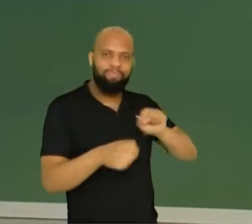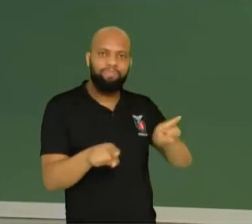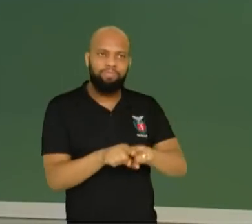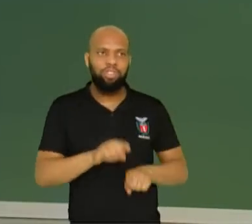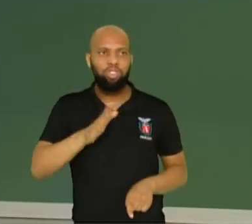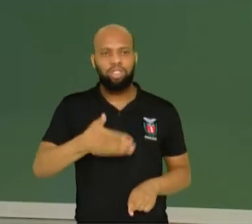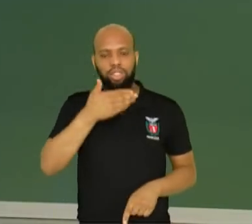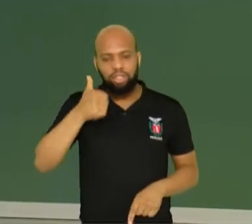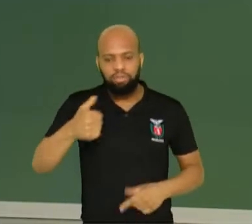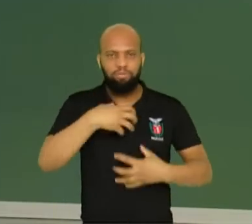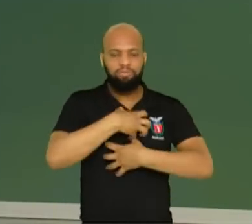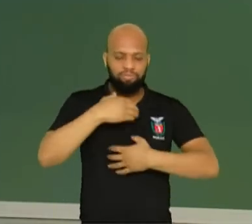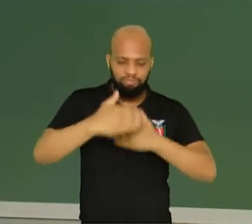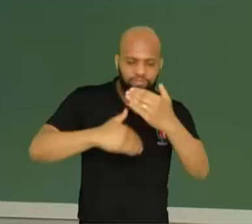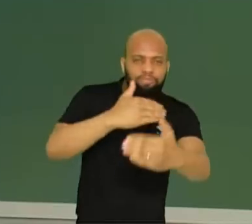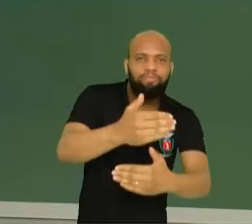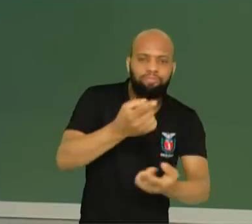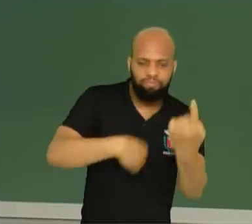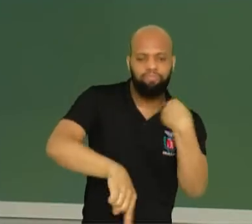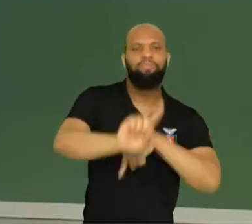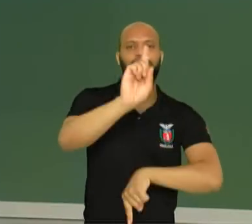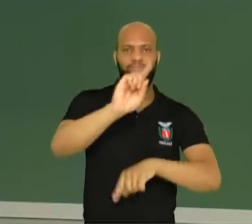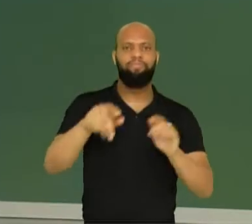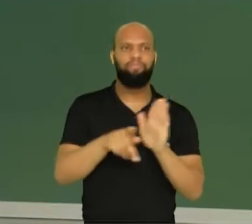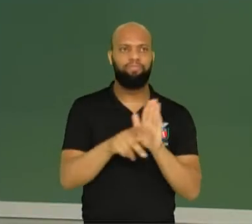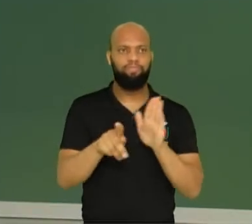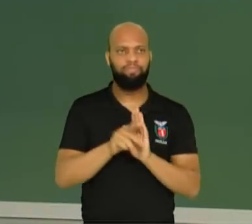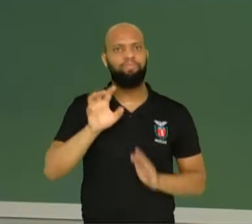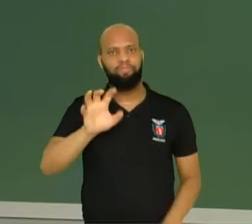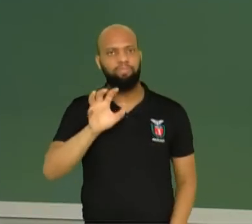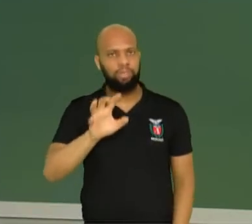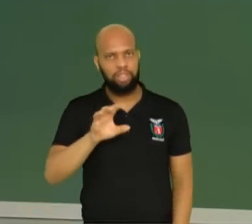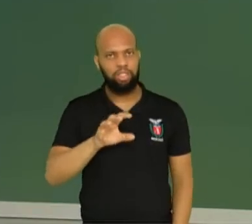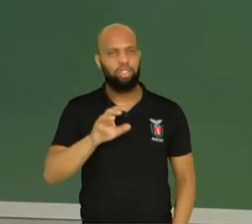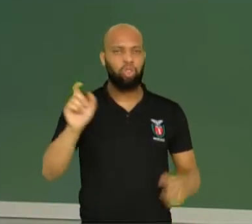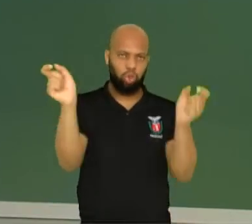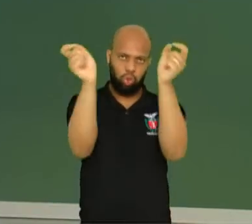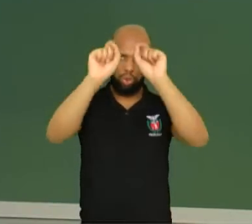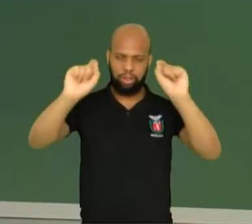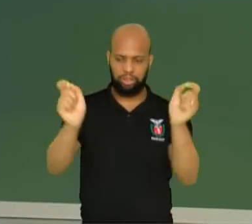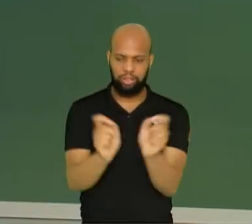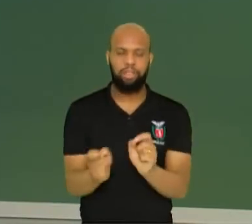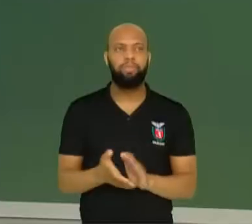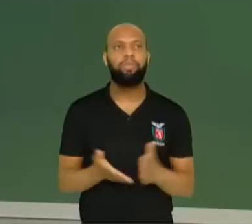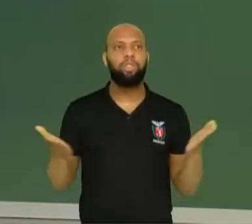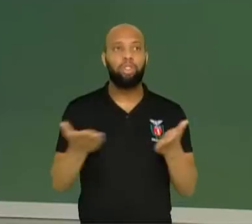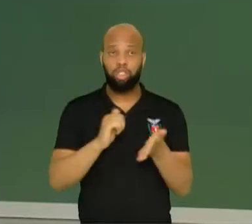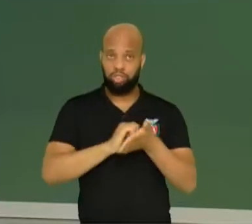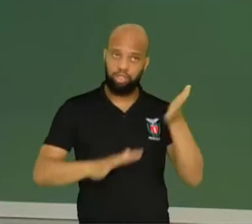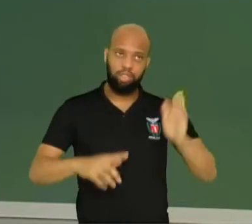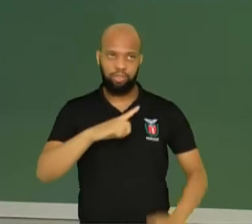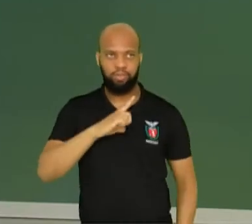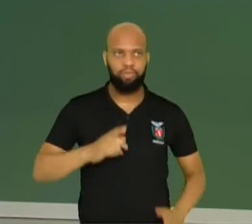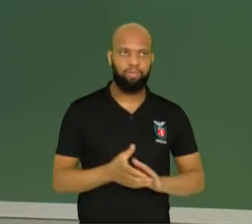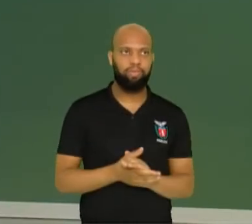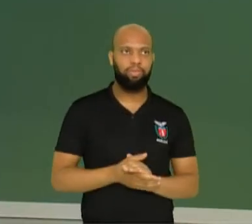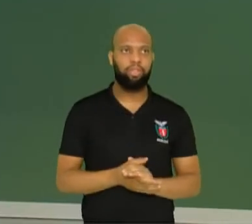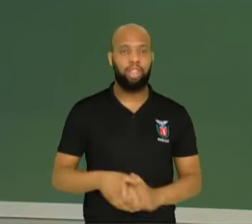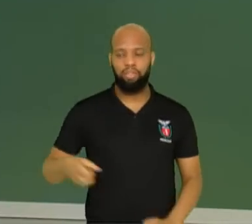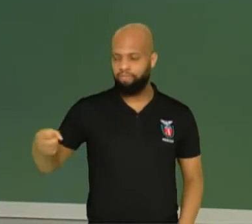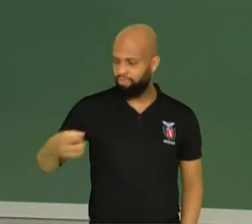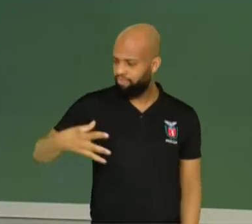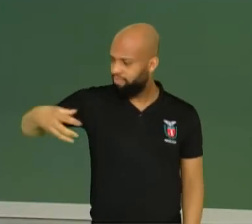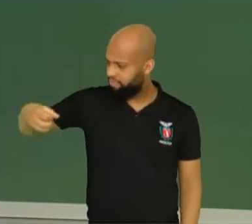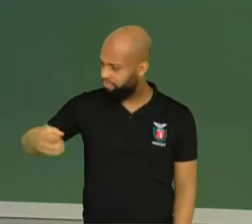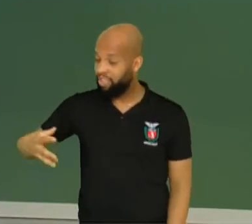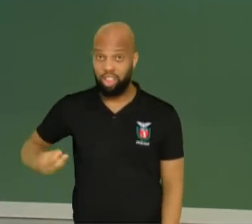foi melhorando com o passar do tempo na evolução dos organismos. Vamos de atividade agora. As águas-vivas